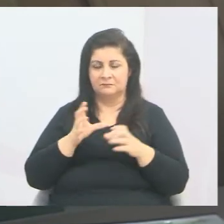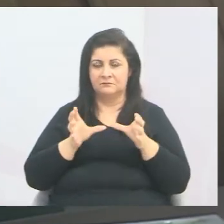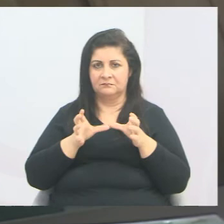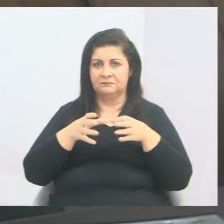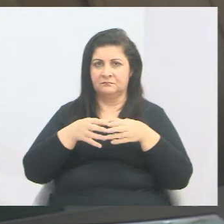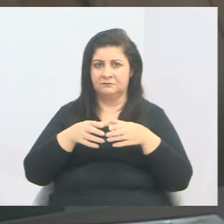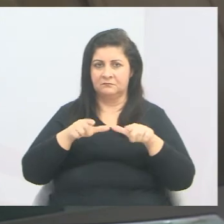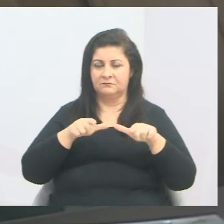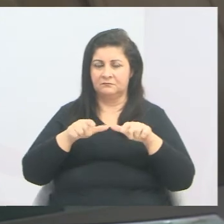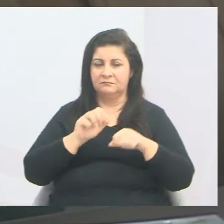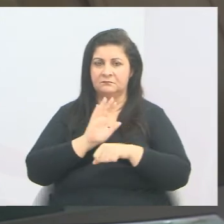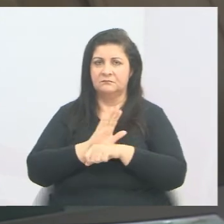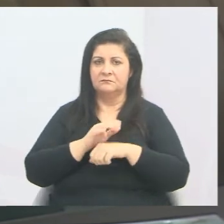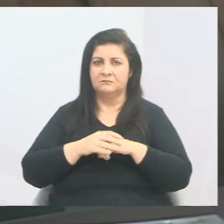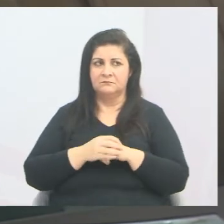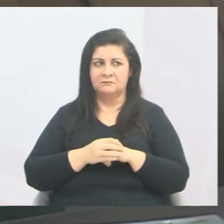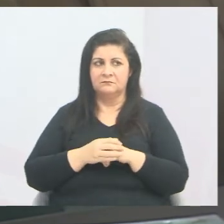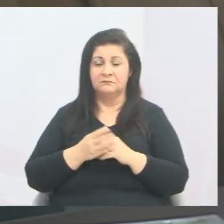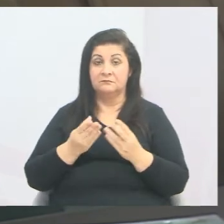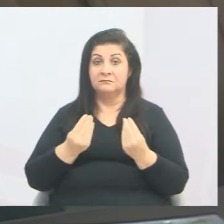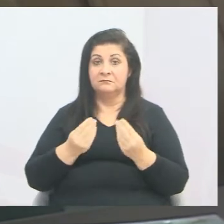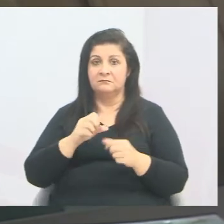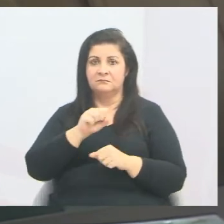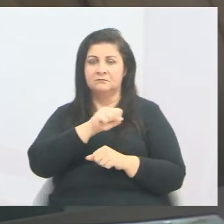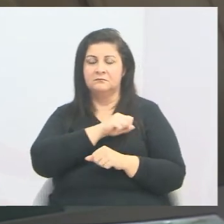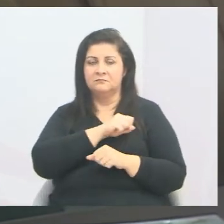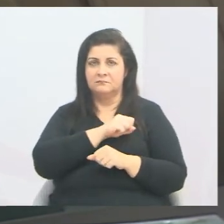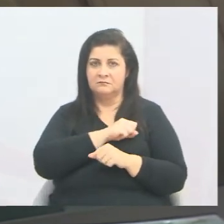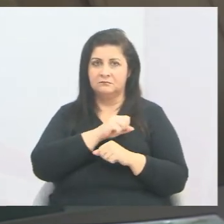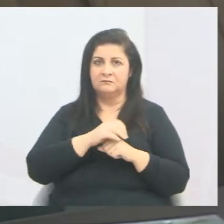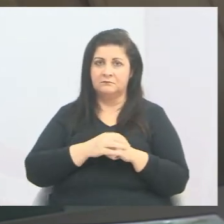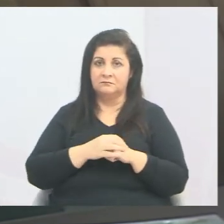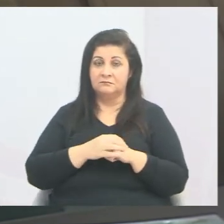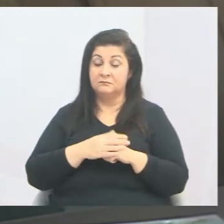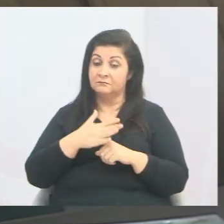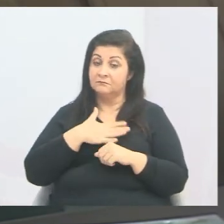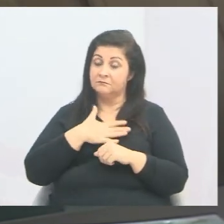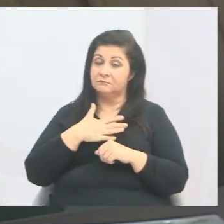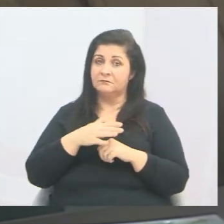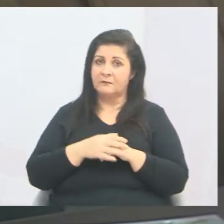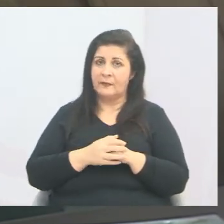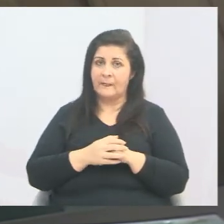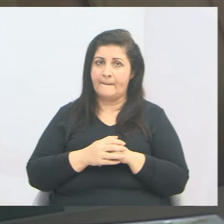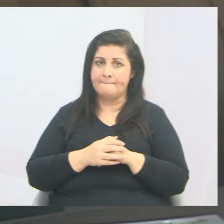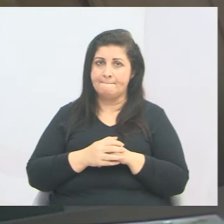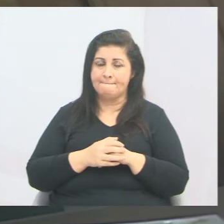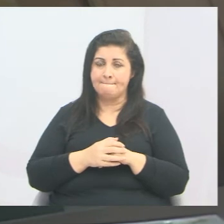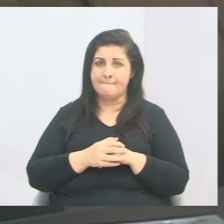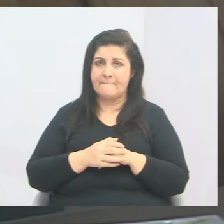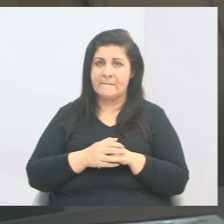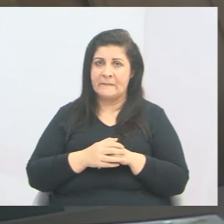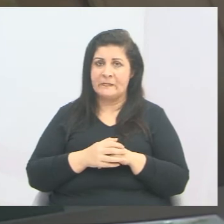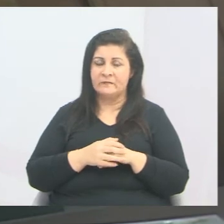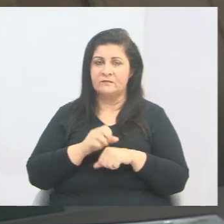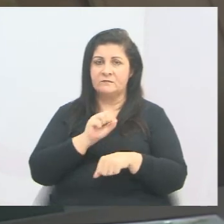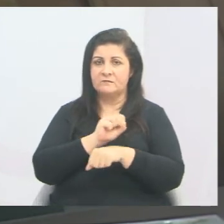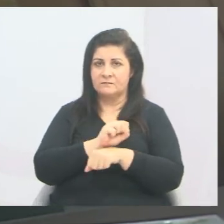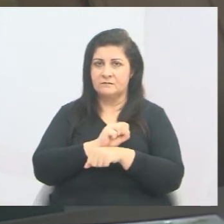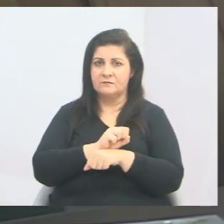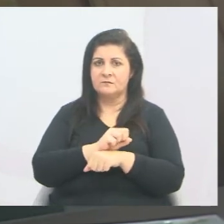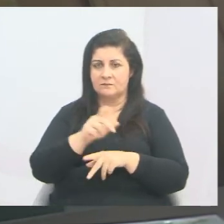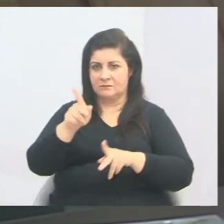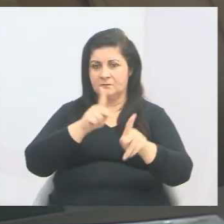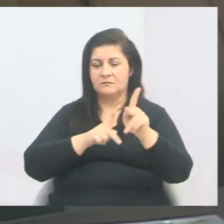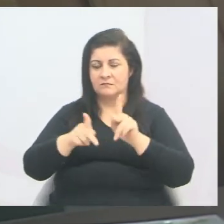equipe. É números assim que surpreende, né? Espero que os munícipes